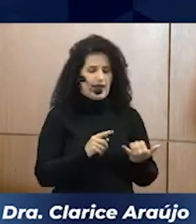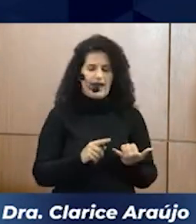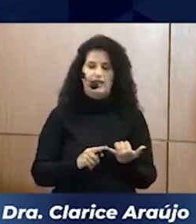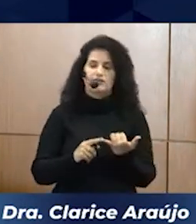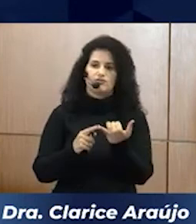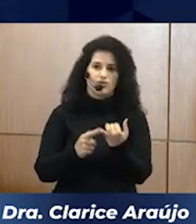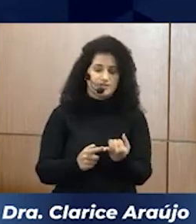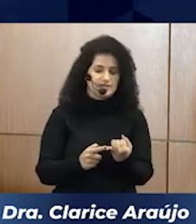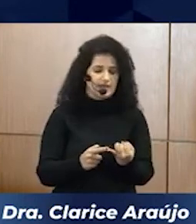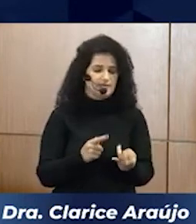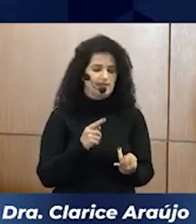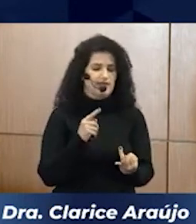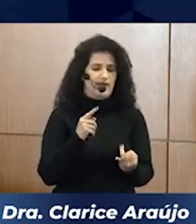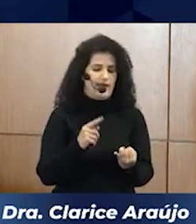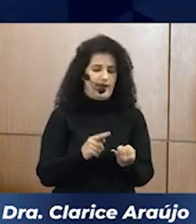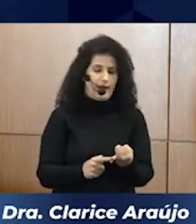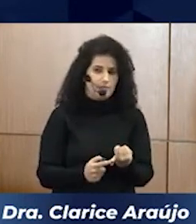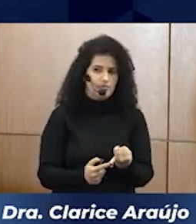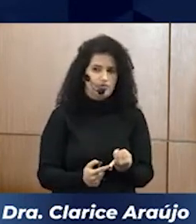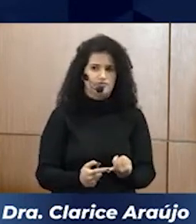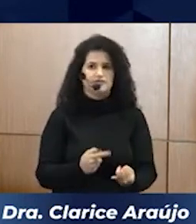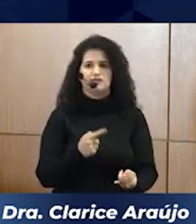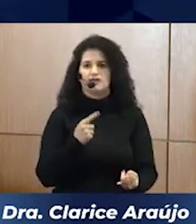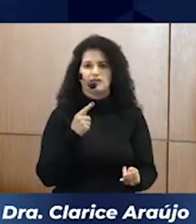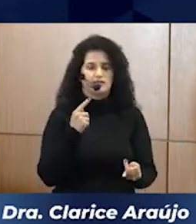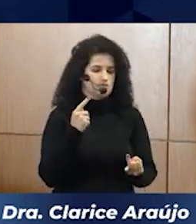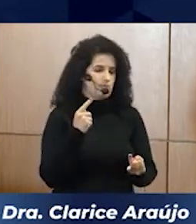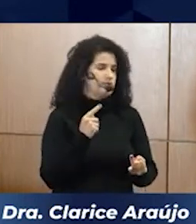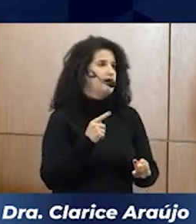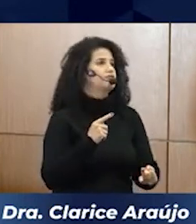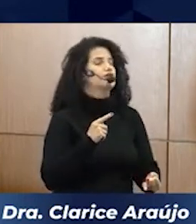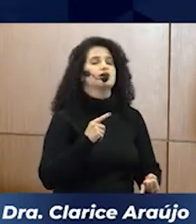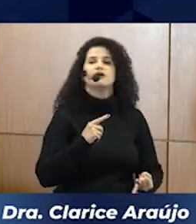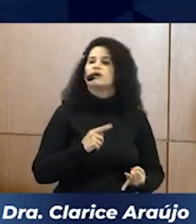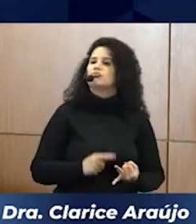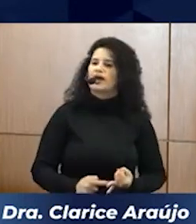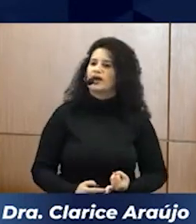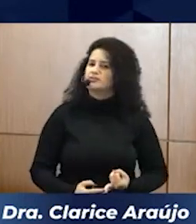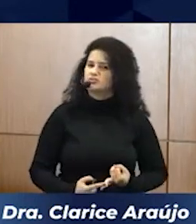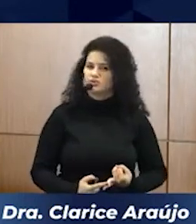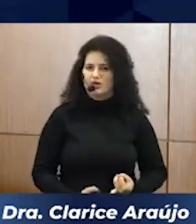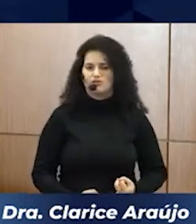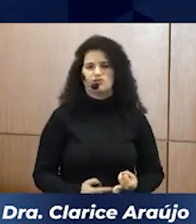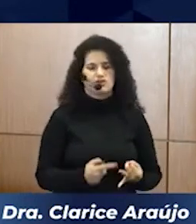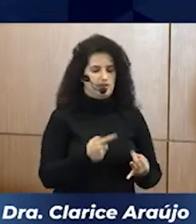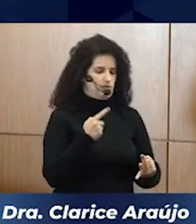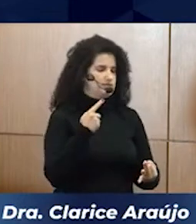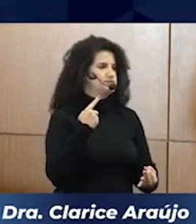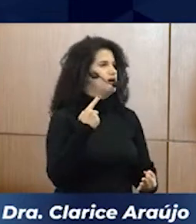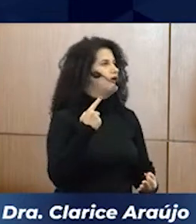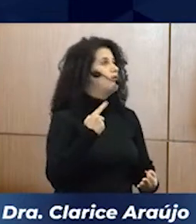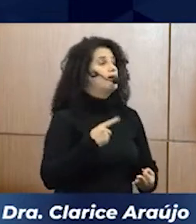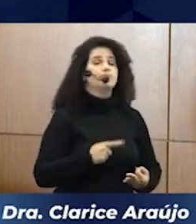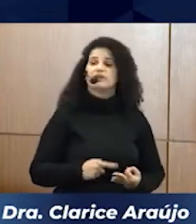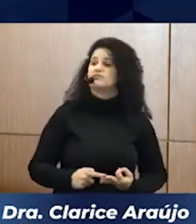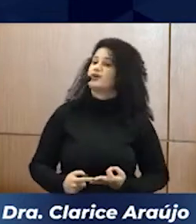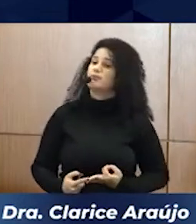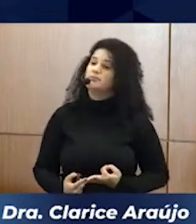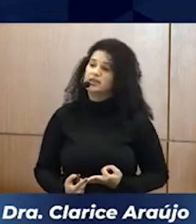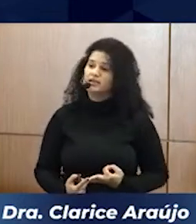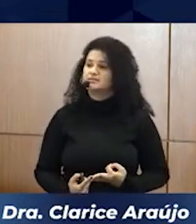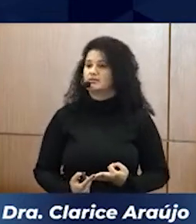você, além de você entender, é rápido para você entender na sua prática, para estudantes de graduação,